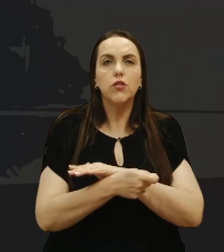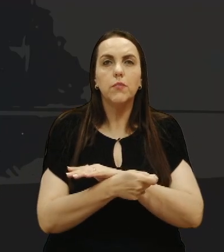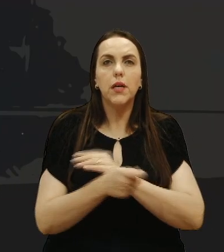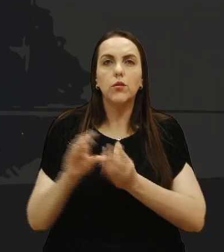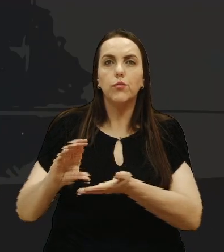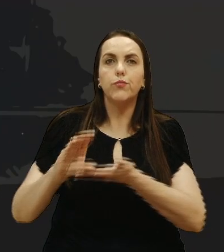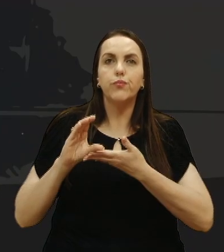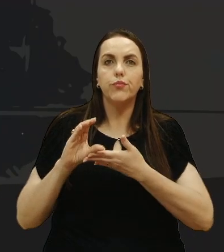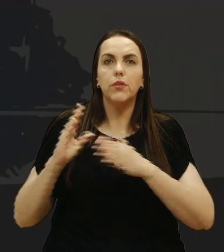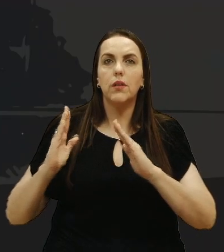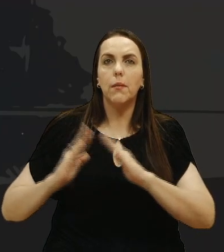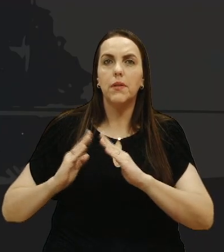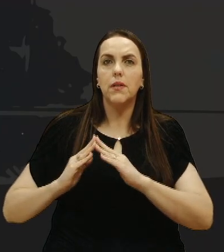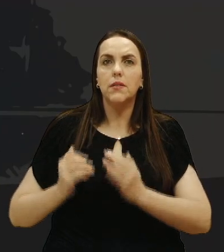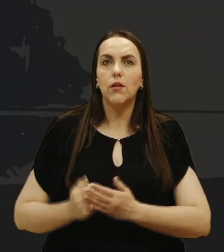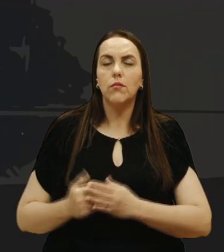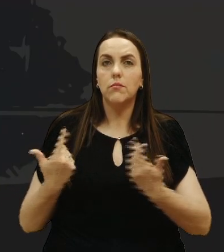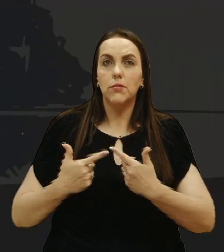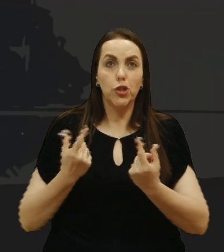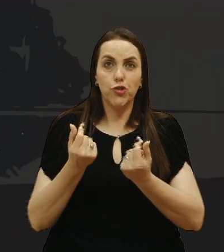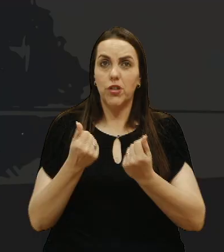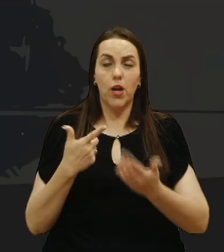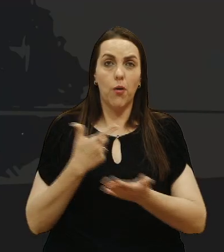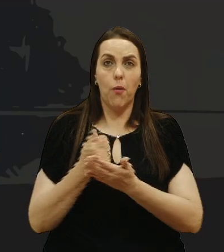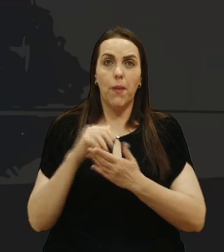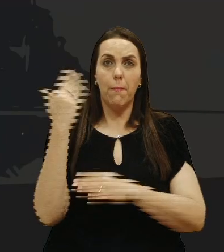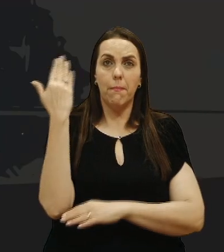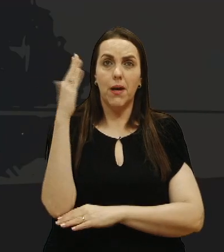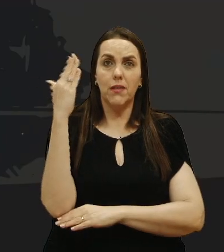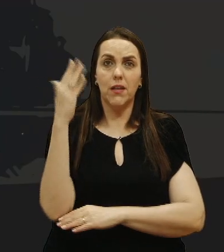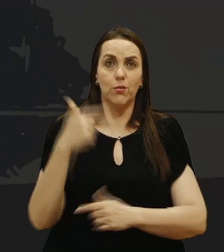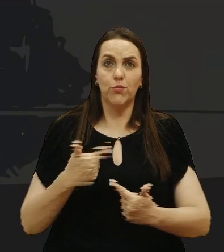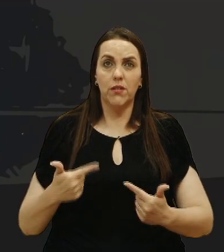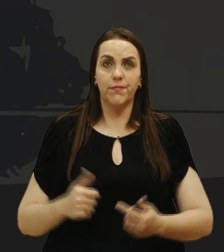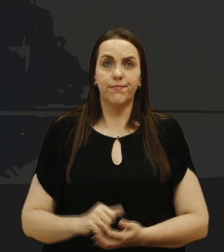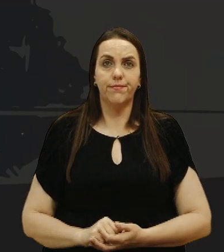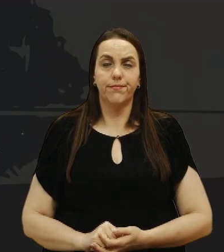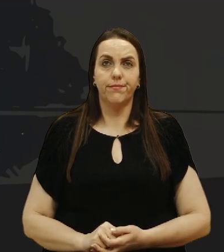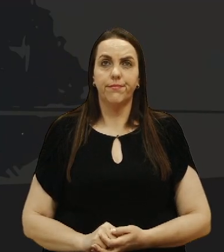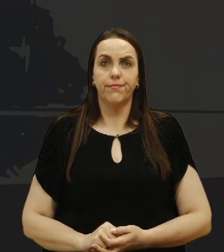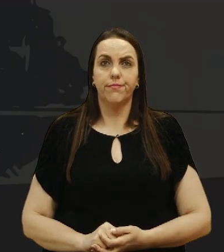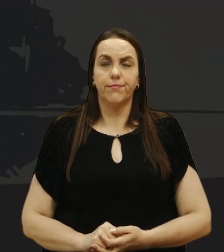recurso da habitação? Se não tem dinheiro nem para comprar madeira.